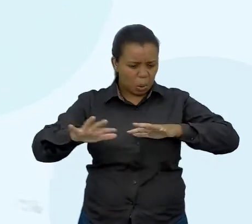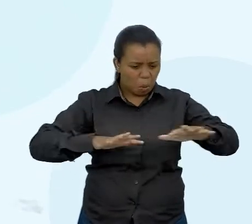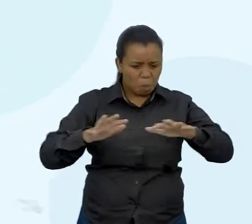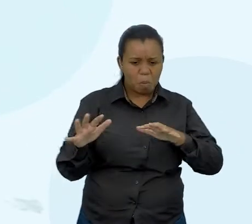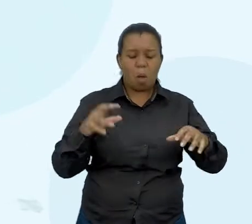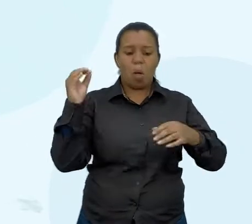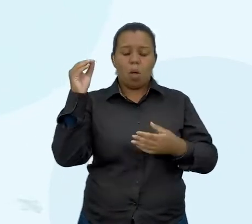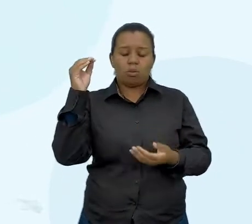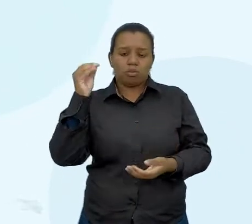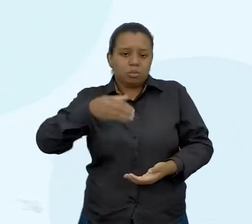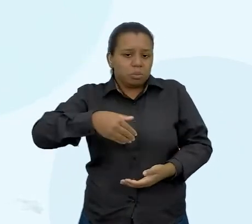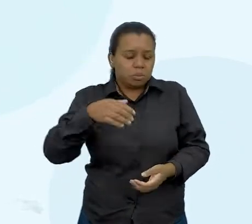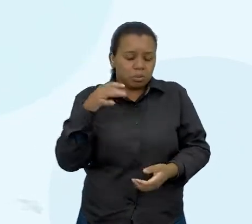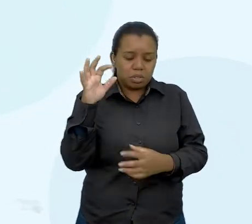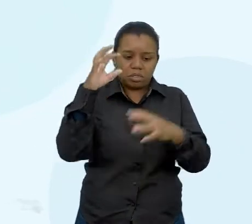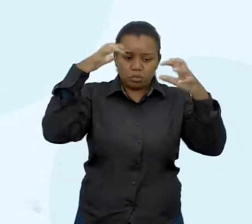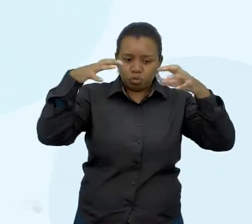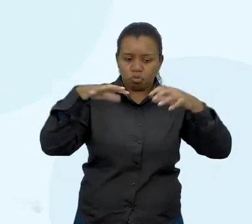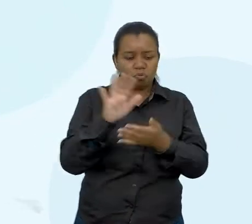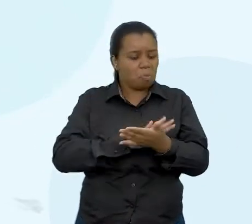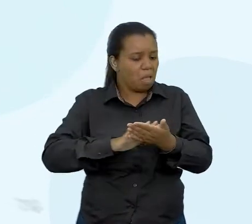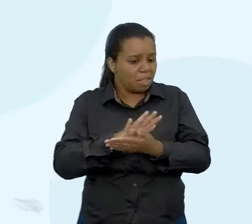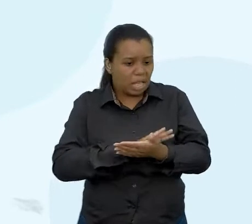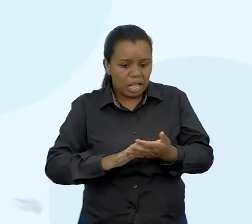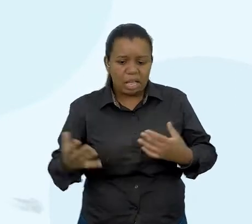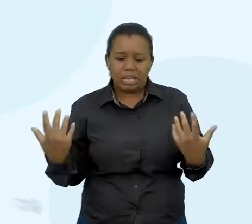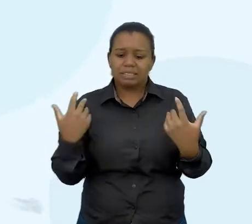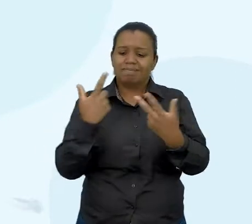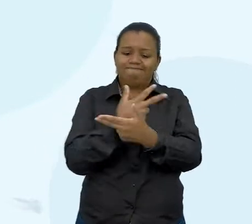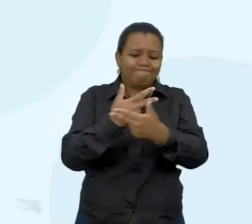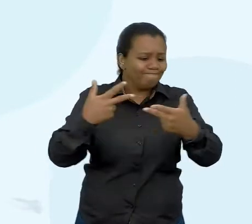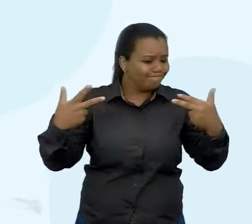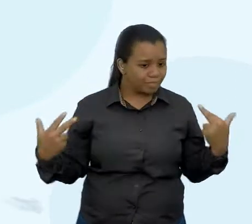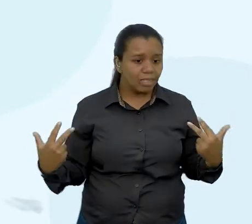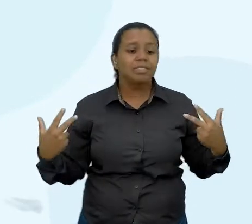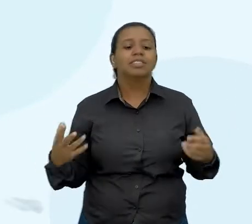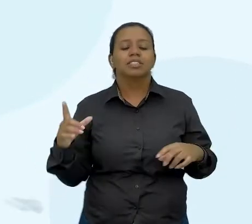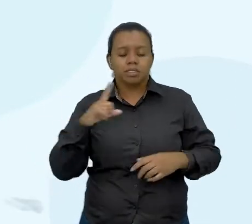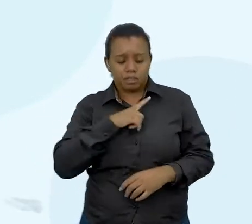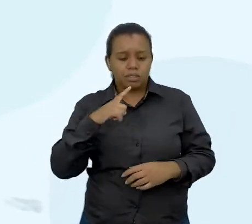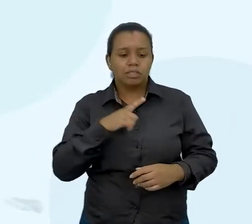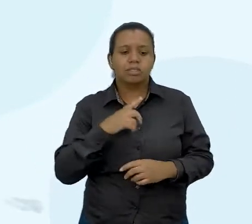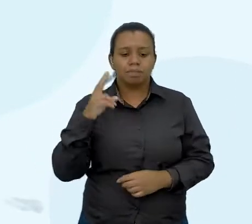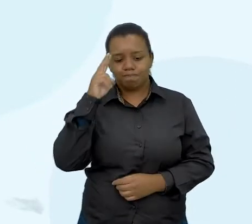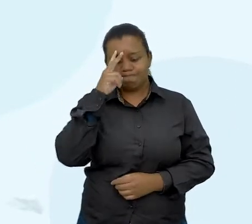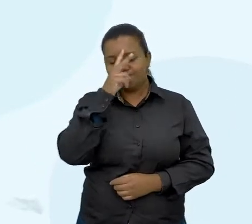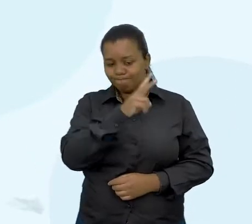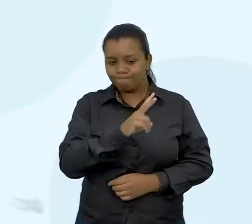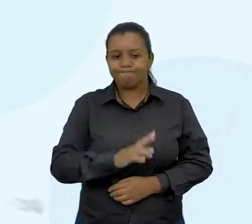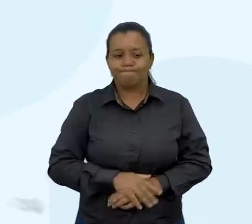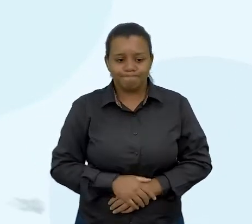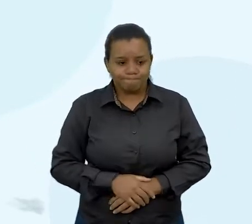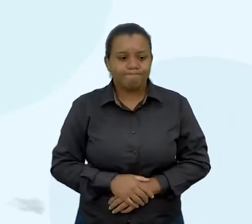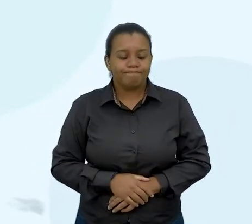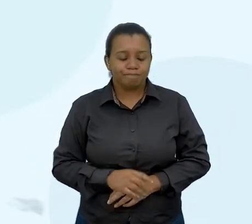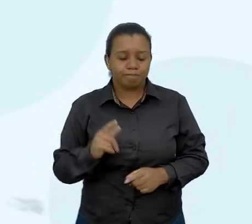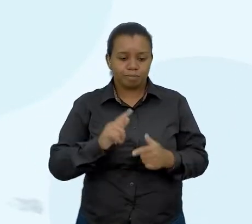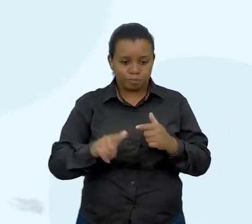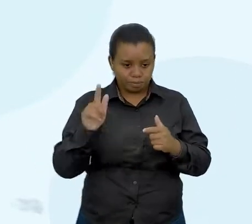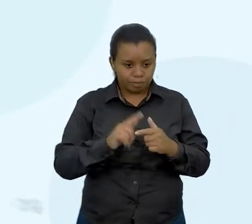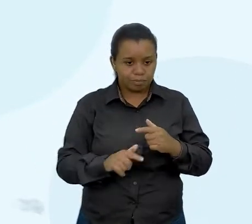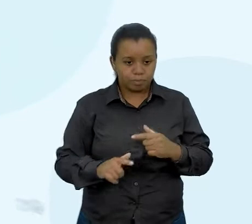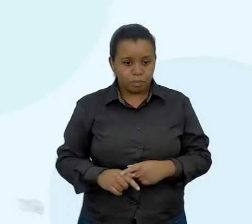atingem um país numa situação de abastecimento instável, riscos de catástrofe se potencializam. E a última é da